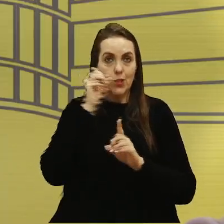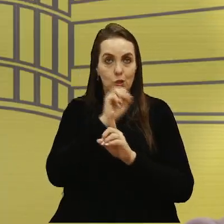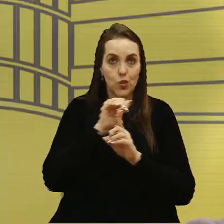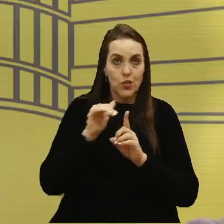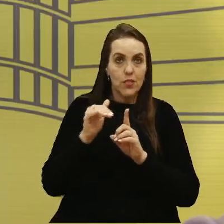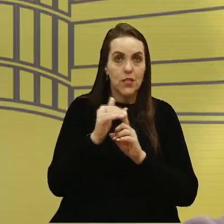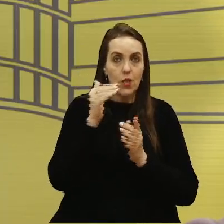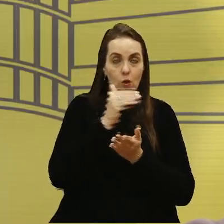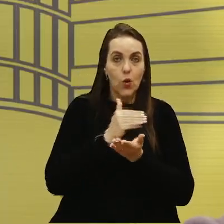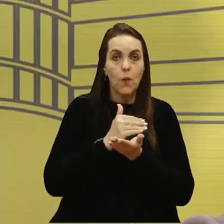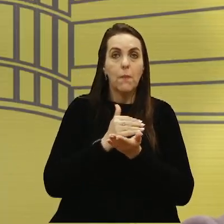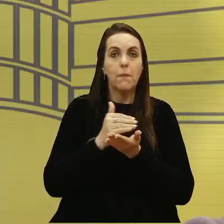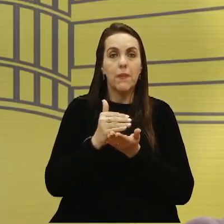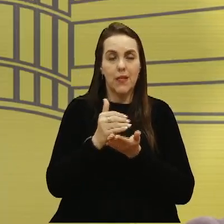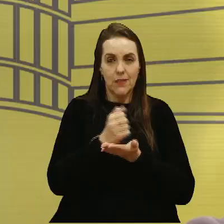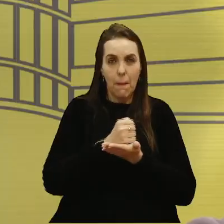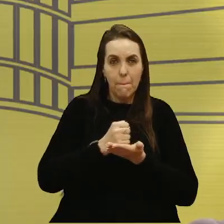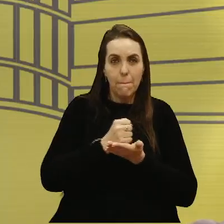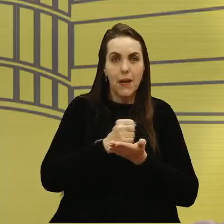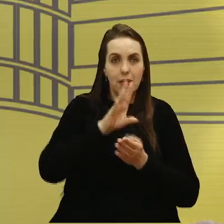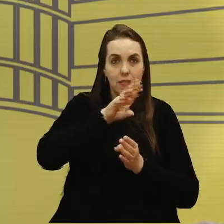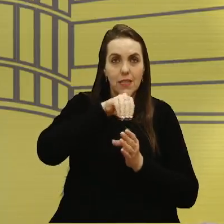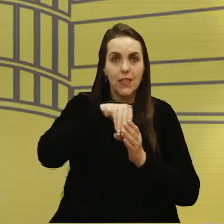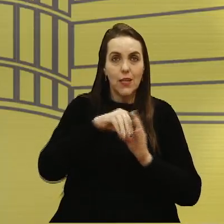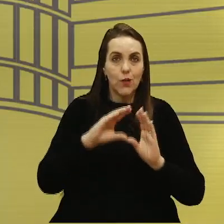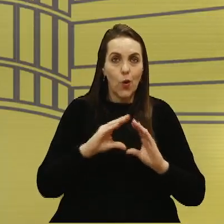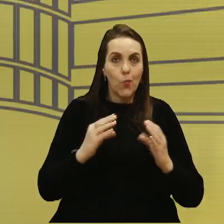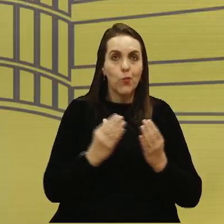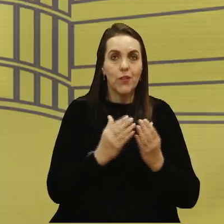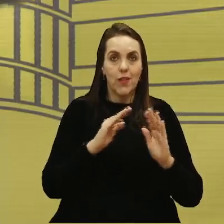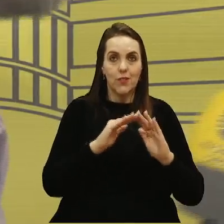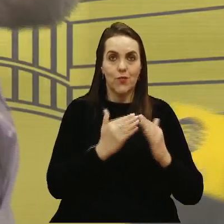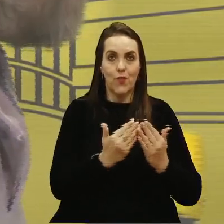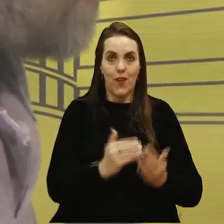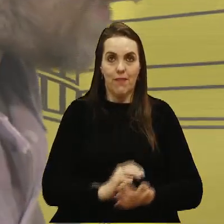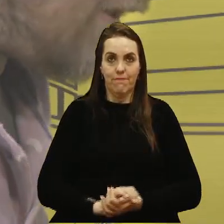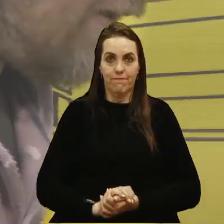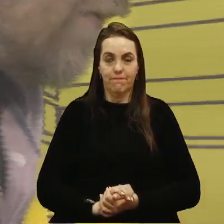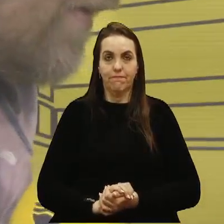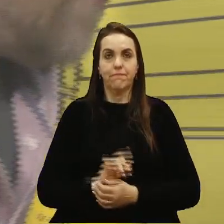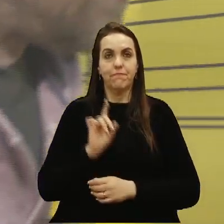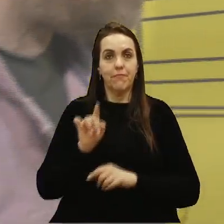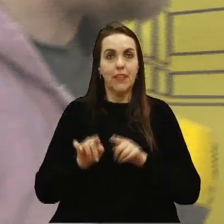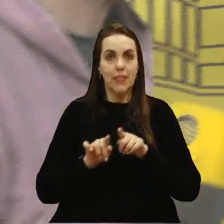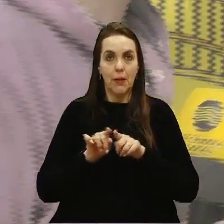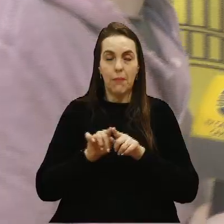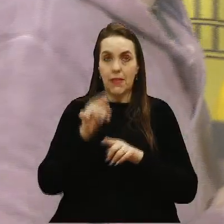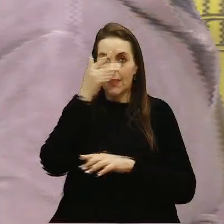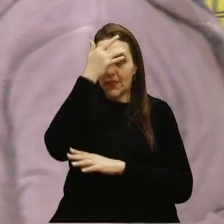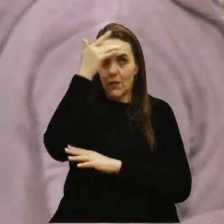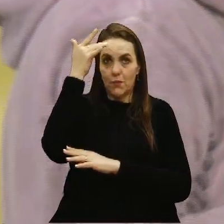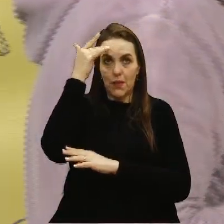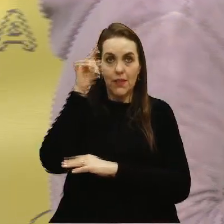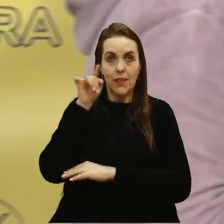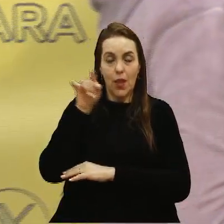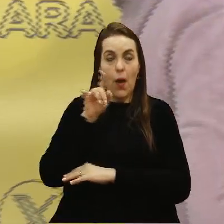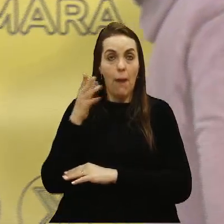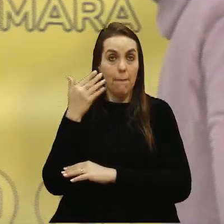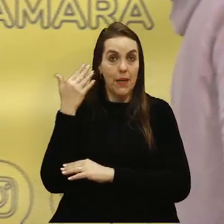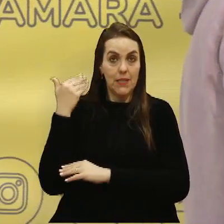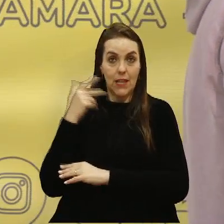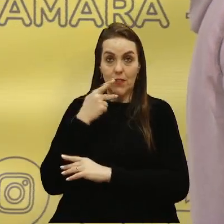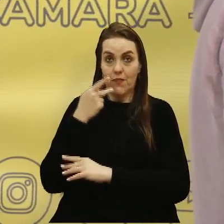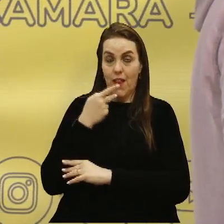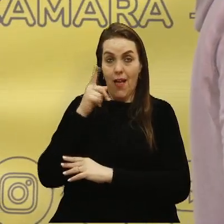no início, na base, dentro das nossas comunidades escolares. Uma vez, falar de questão de saúde mental era até um tabu, né,